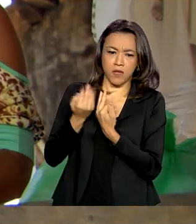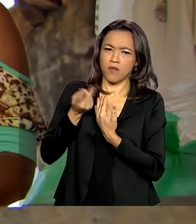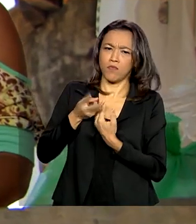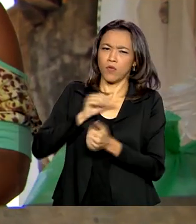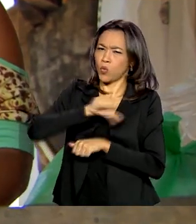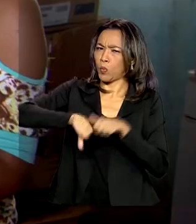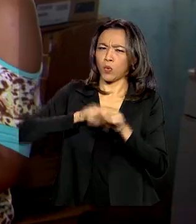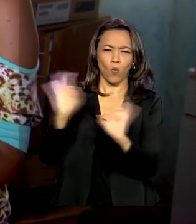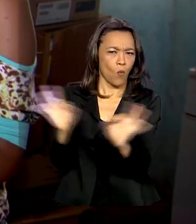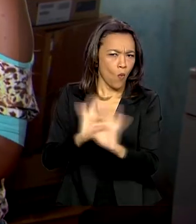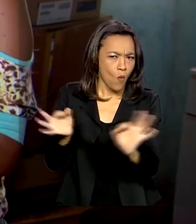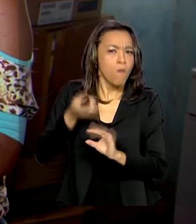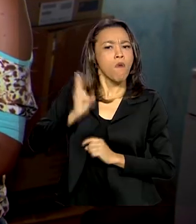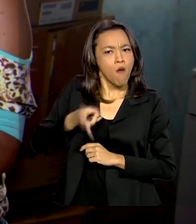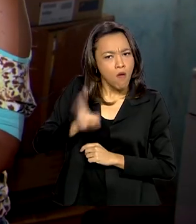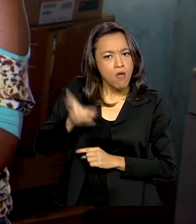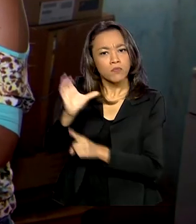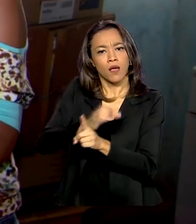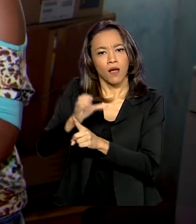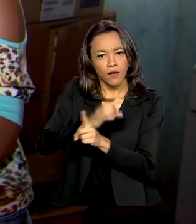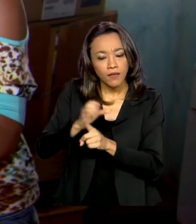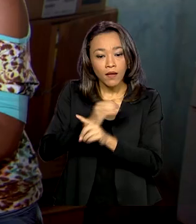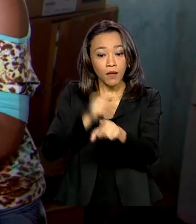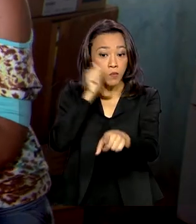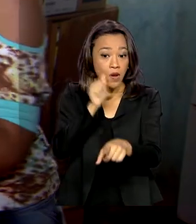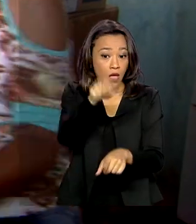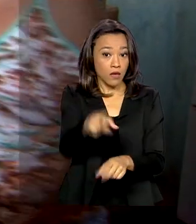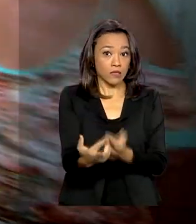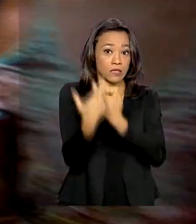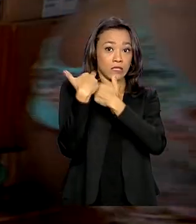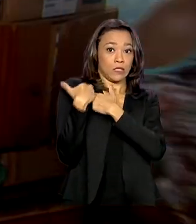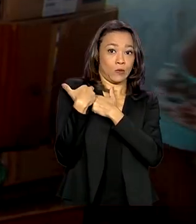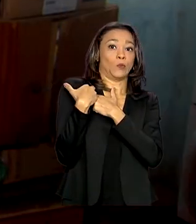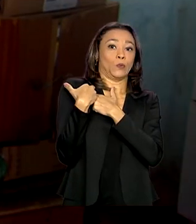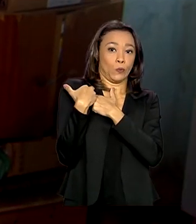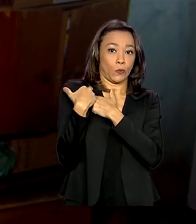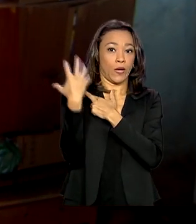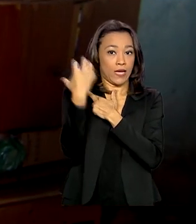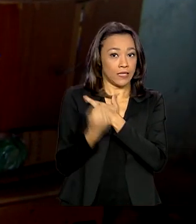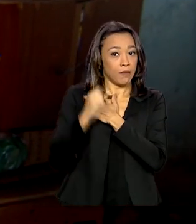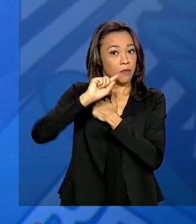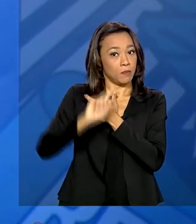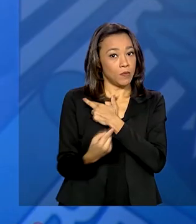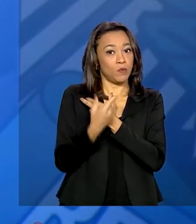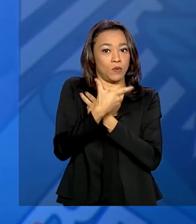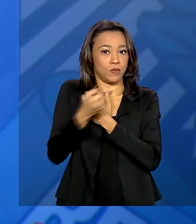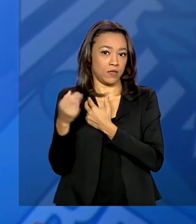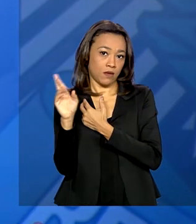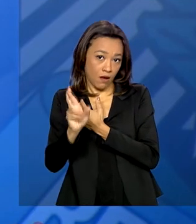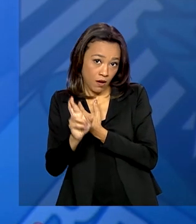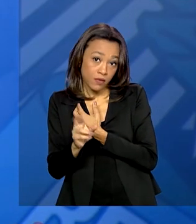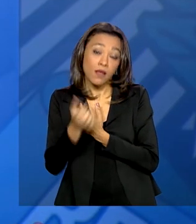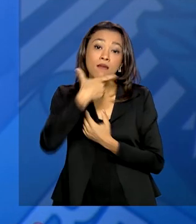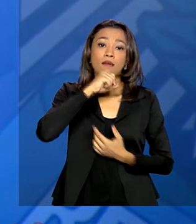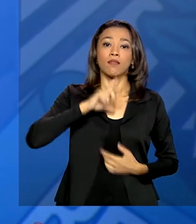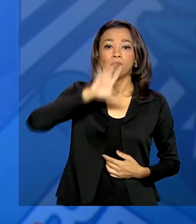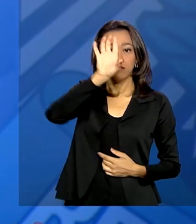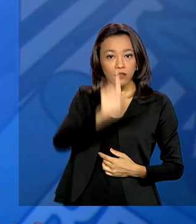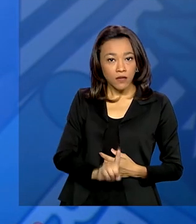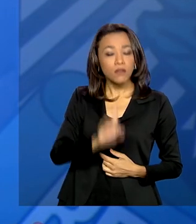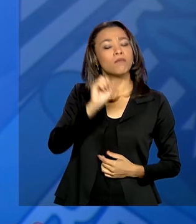calendário eu continuo mesmo mulheres responsáveis pelo sustento da casa recebem r$1200 quem tem direito ao benefício